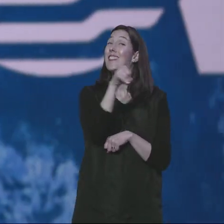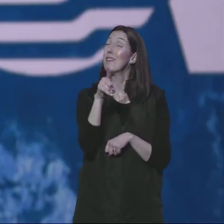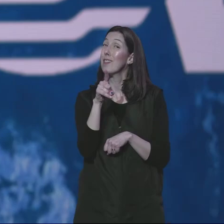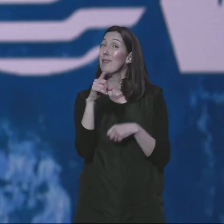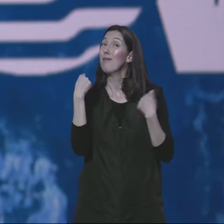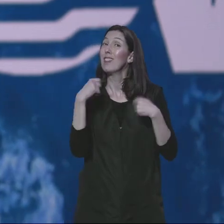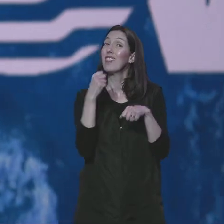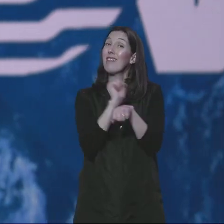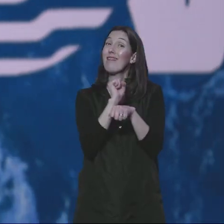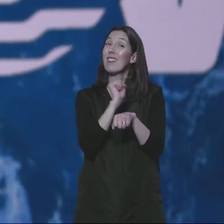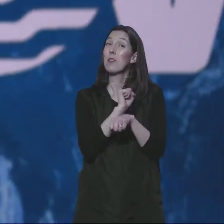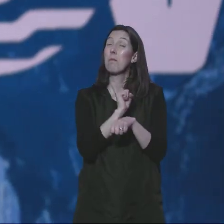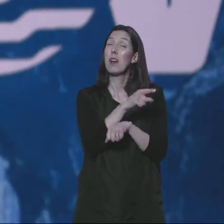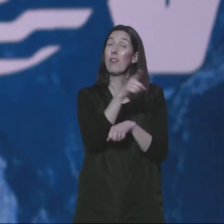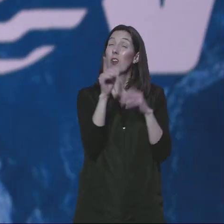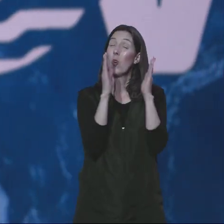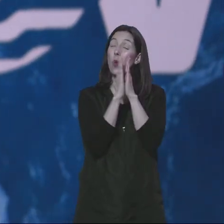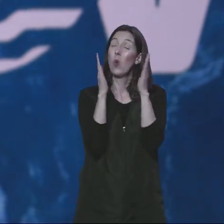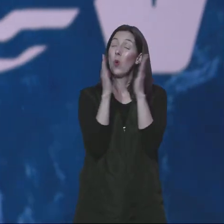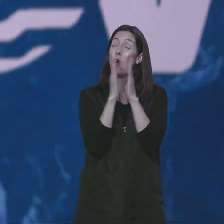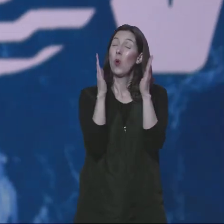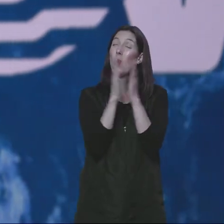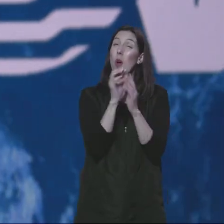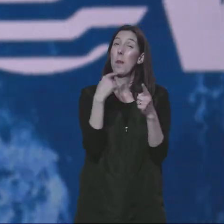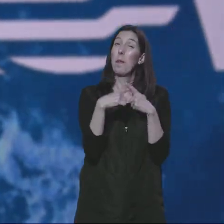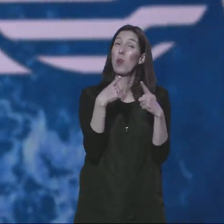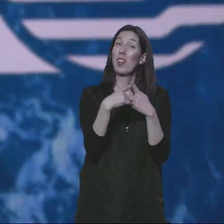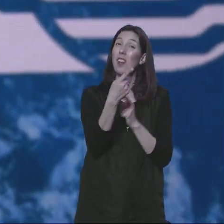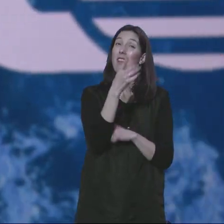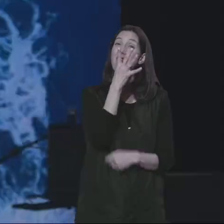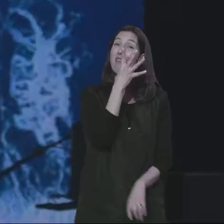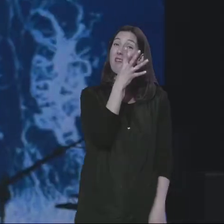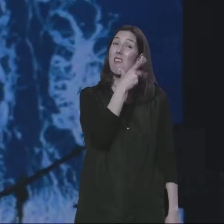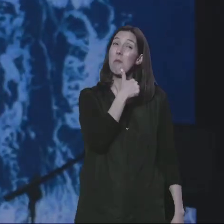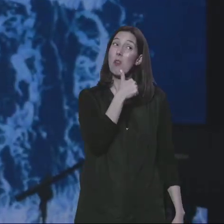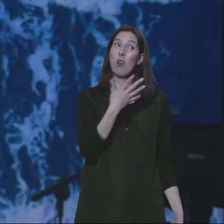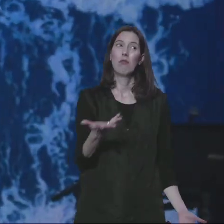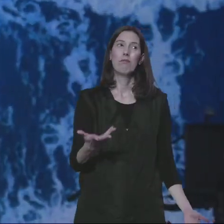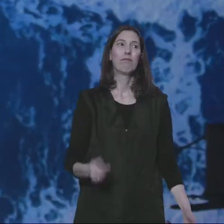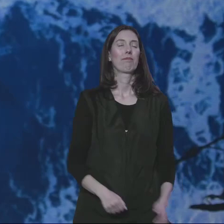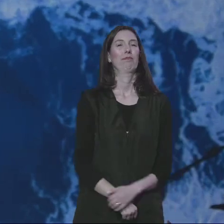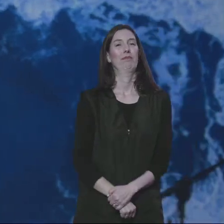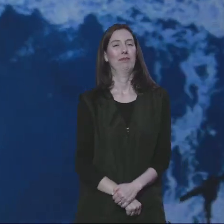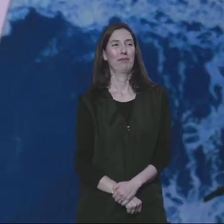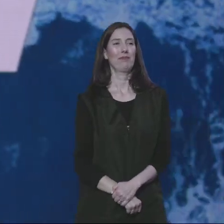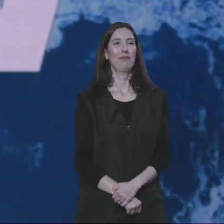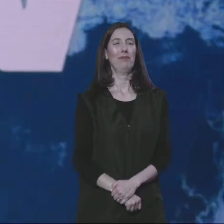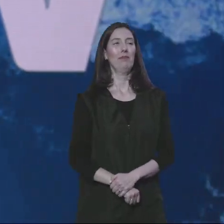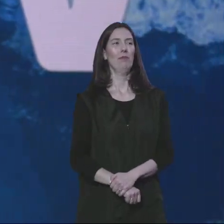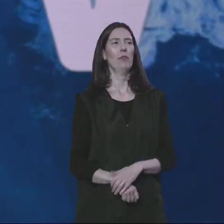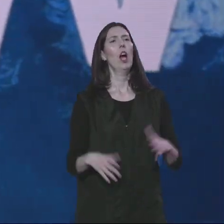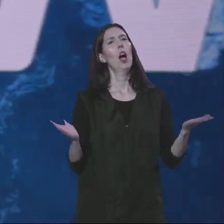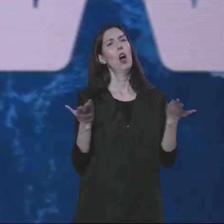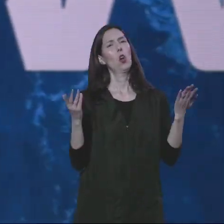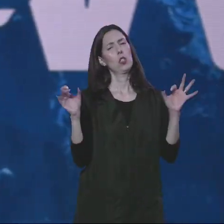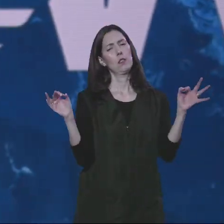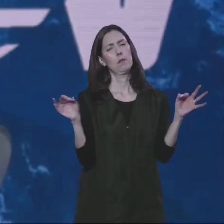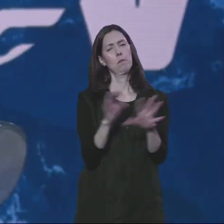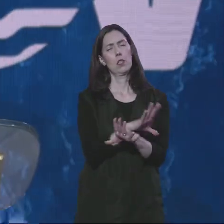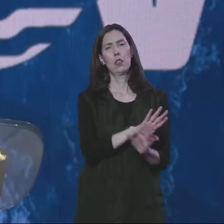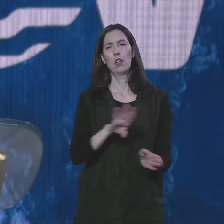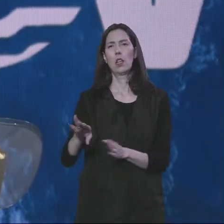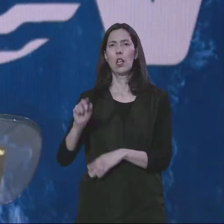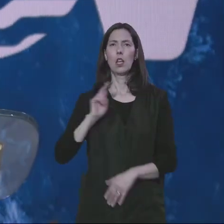espera, você começa a orar, porque você deixou para fazer as coisas de última hora. Tá bom? Chega de falar.